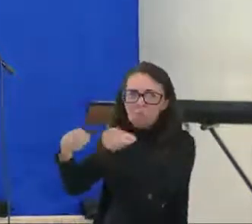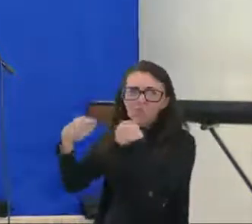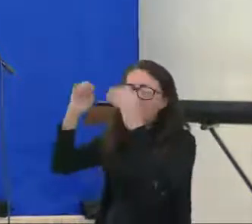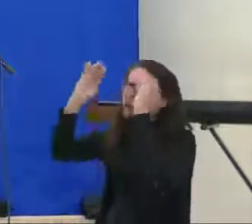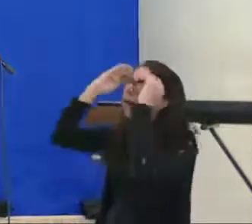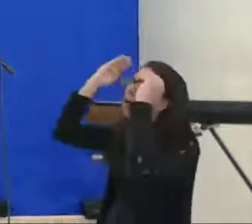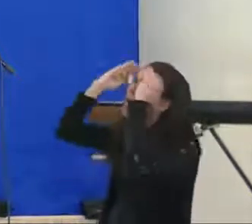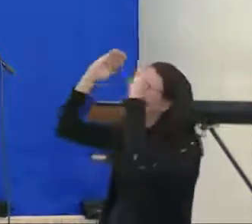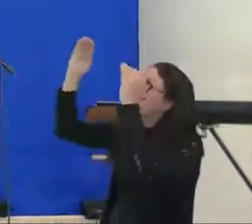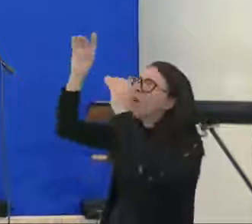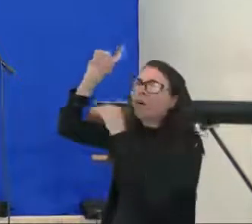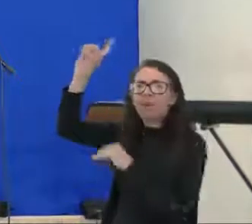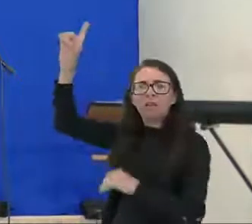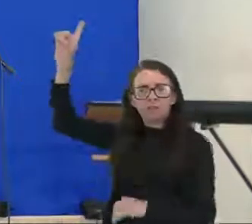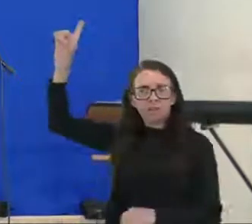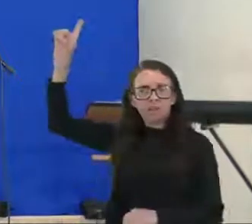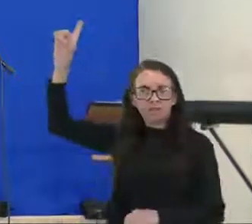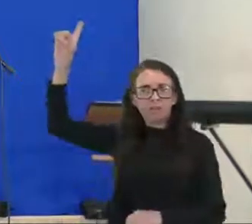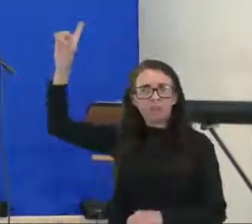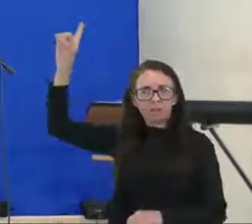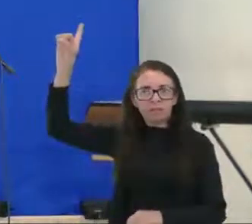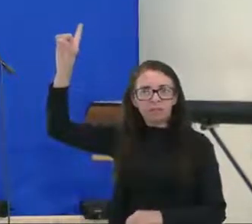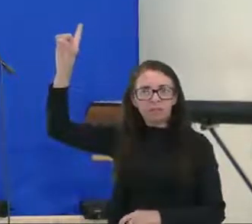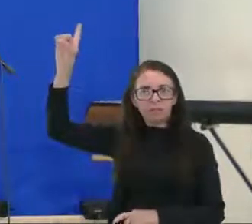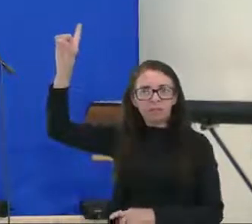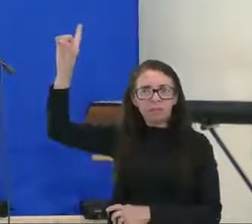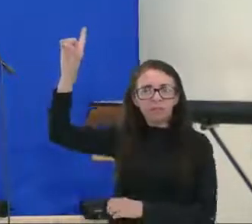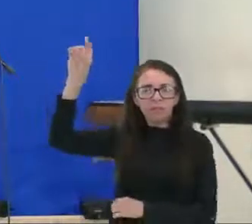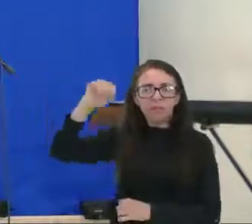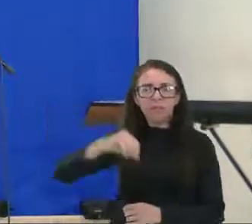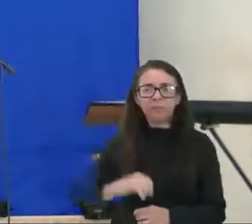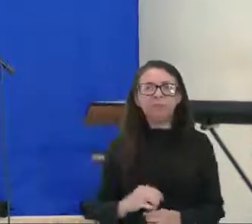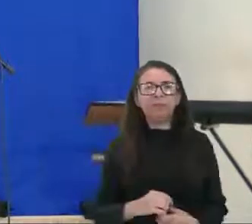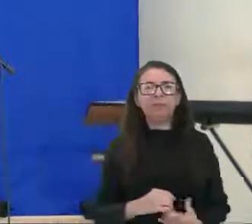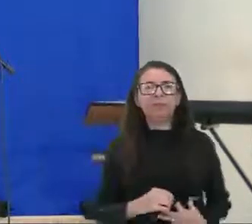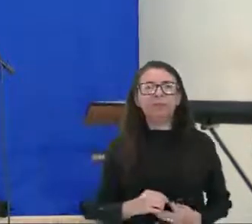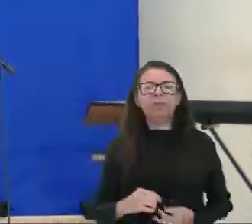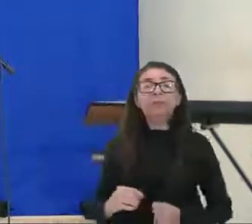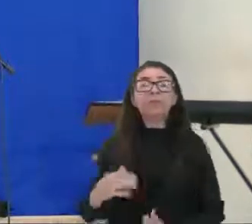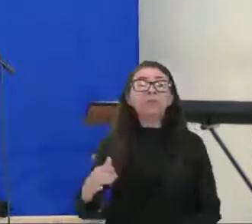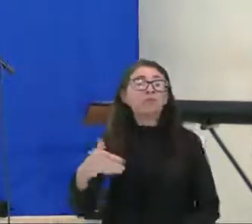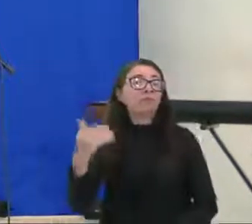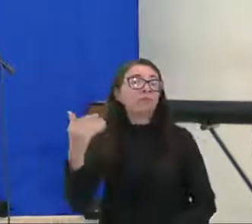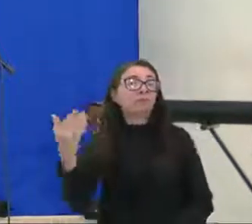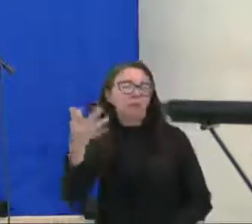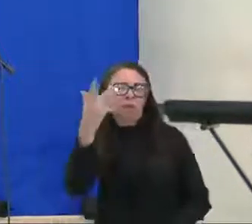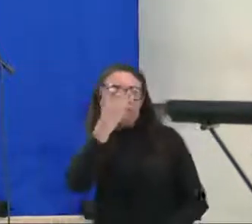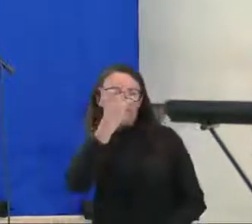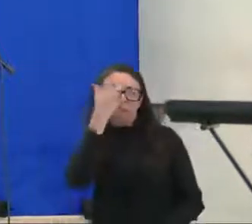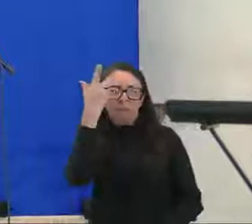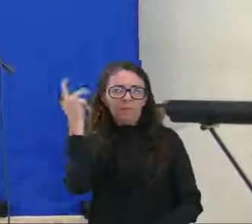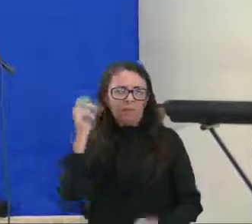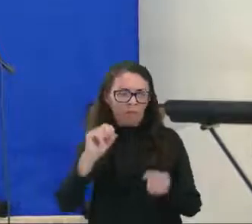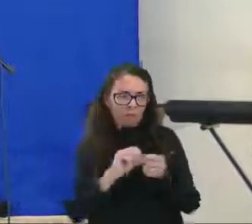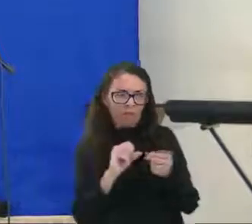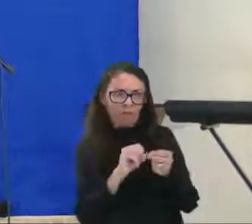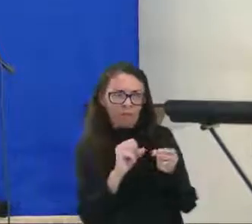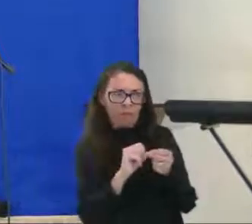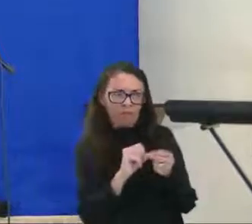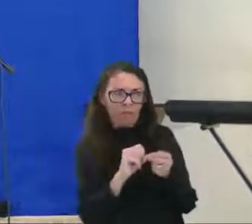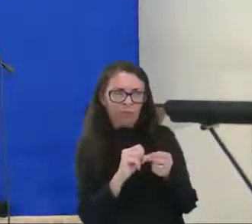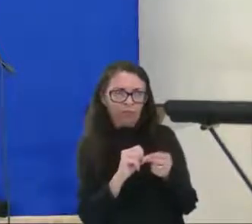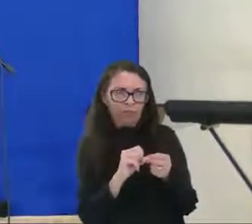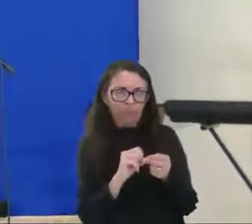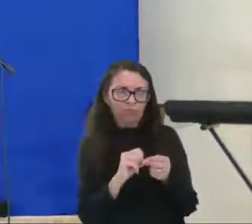Espírito Santo. Você vê o Espírito Santo equipando e capacitando um